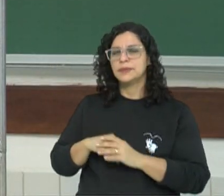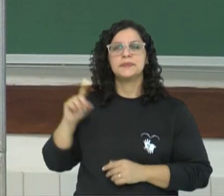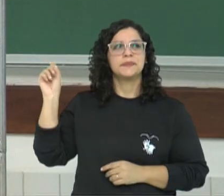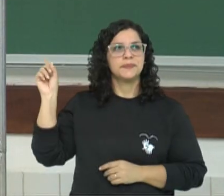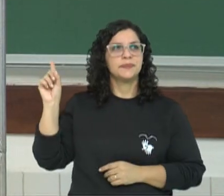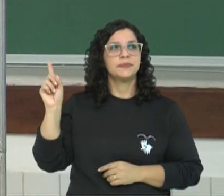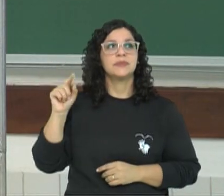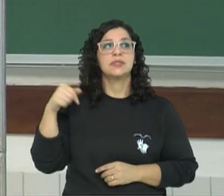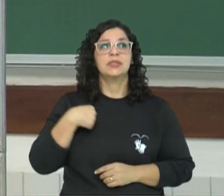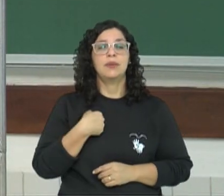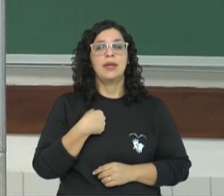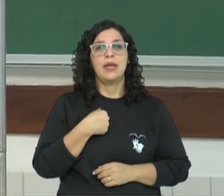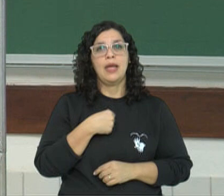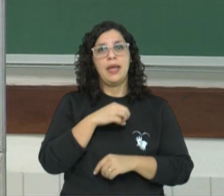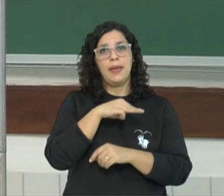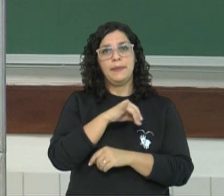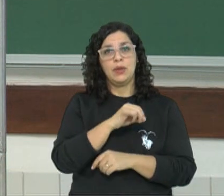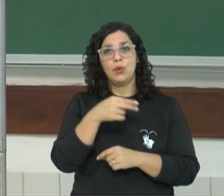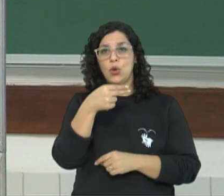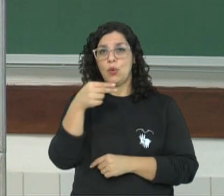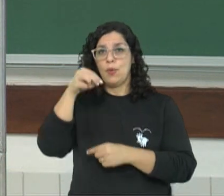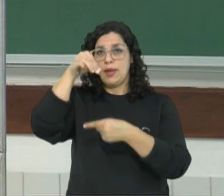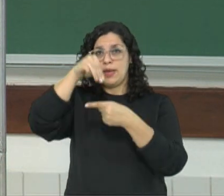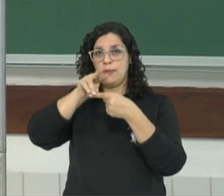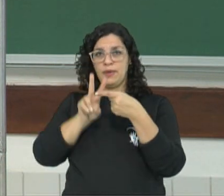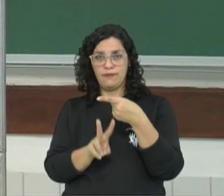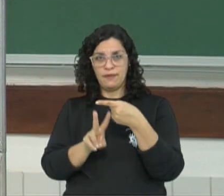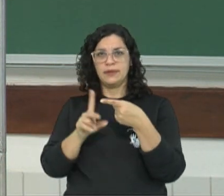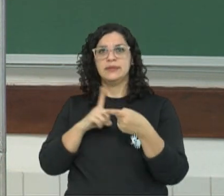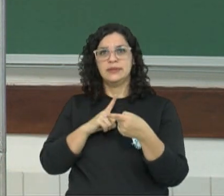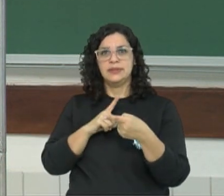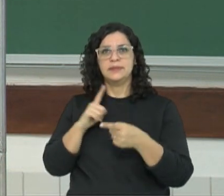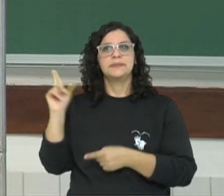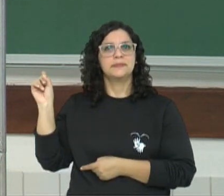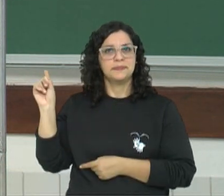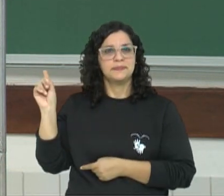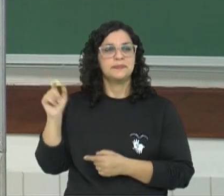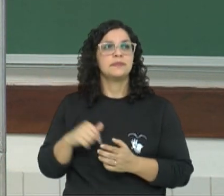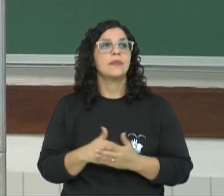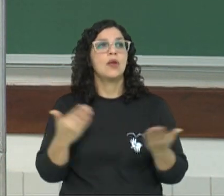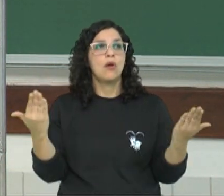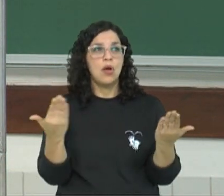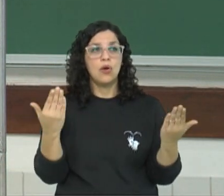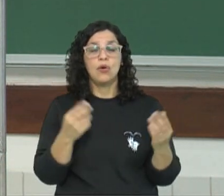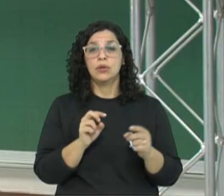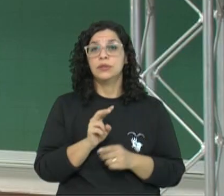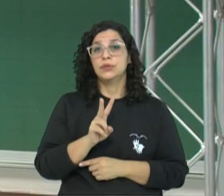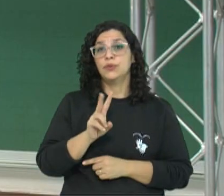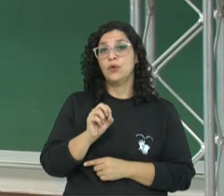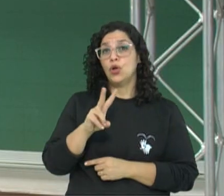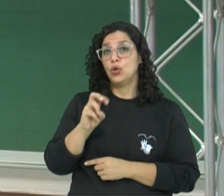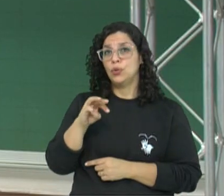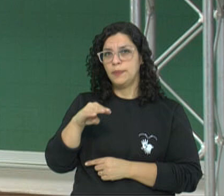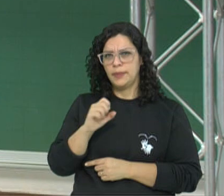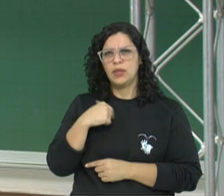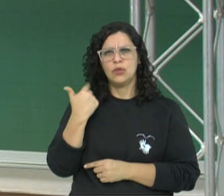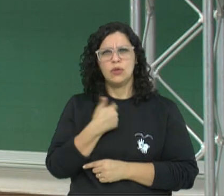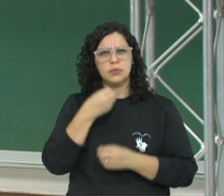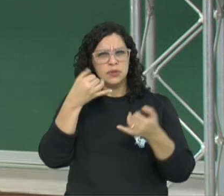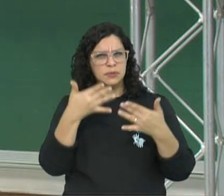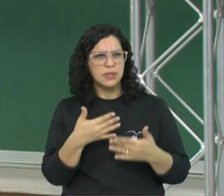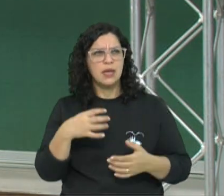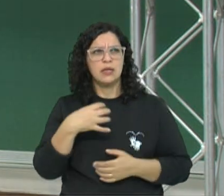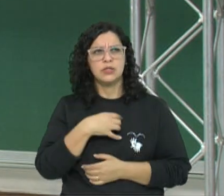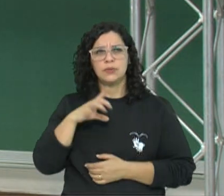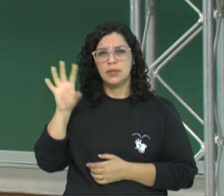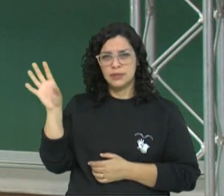específica. Massa específica é igual a m sobre v, ou seja, massa sobre volume. Vamos imaginar o seguinte, vamos dizer essa